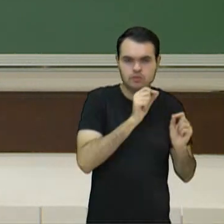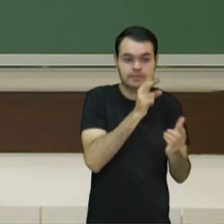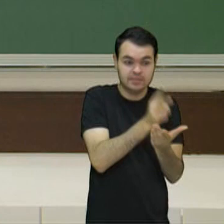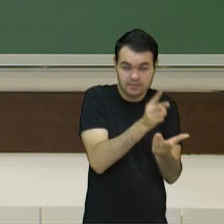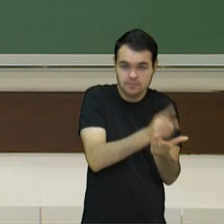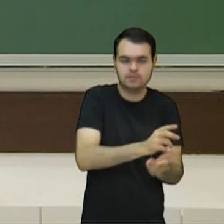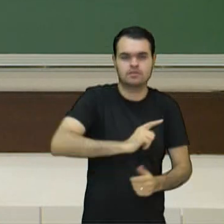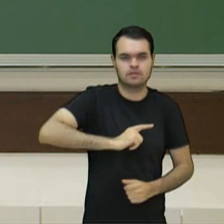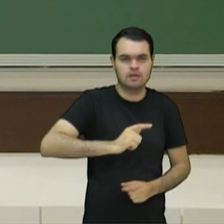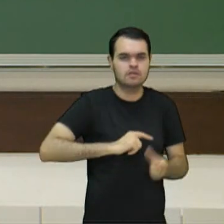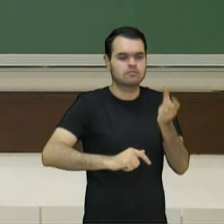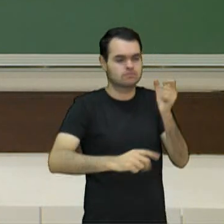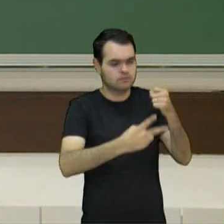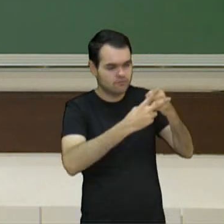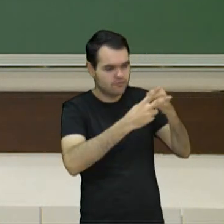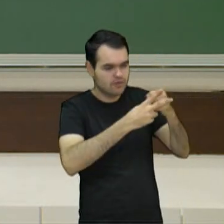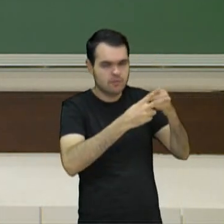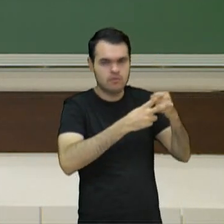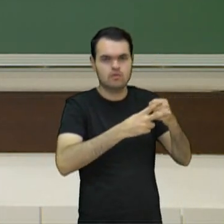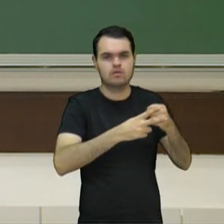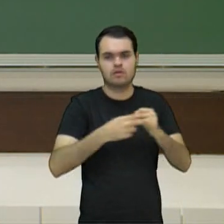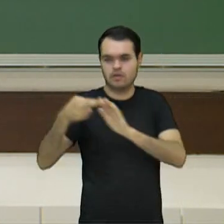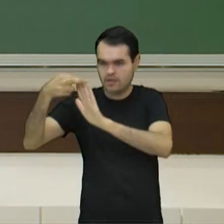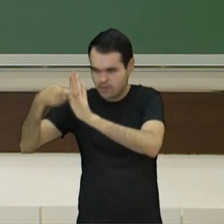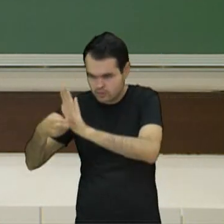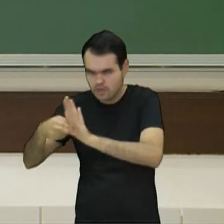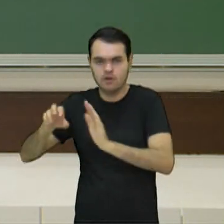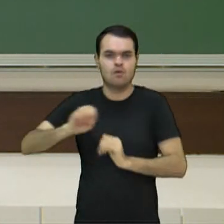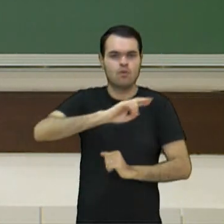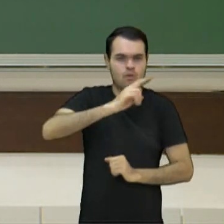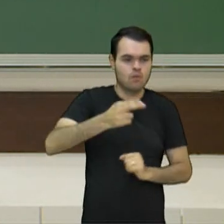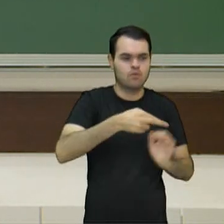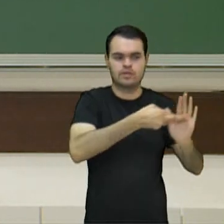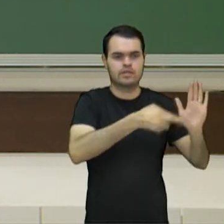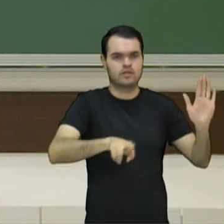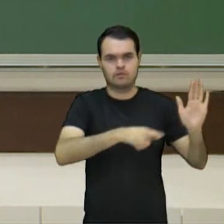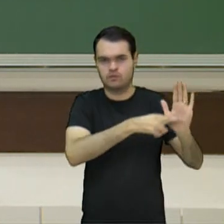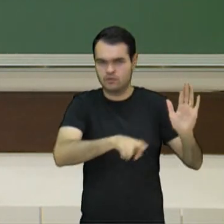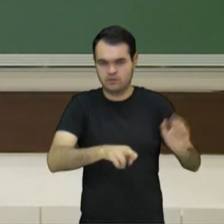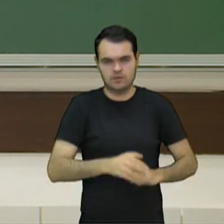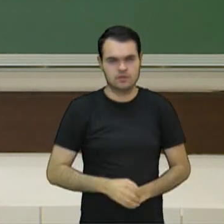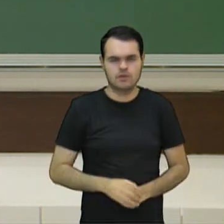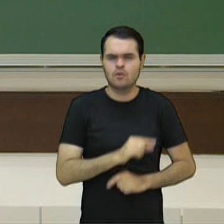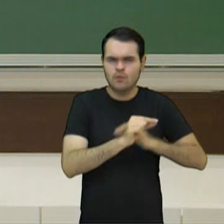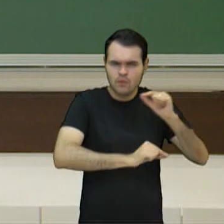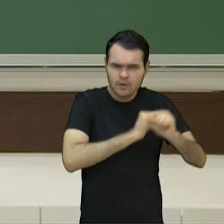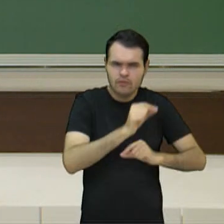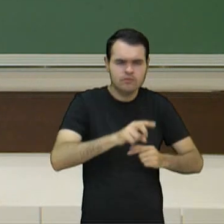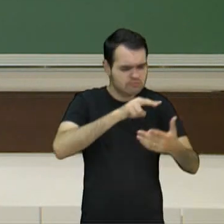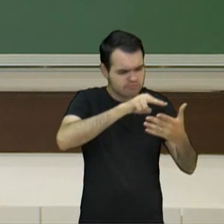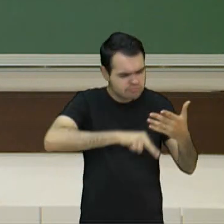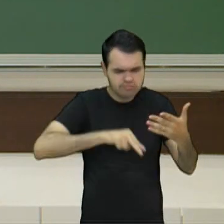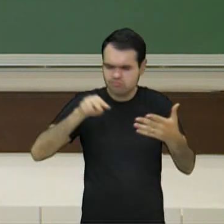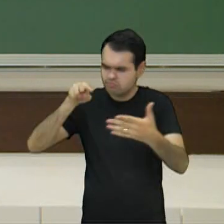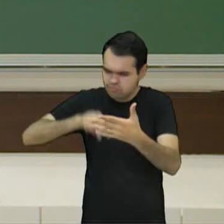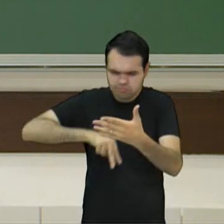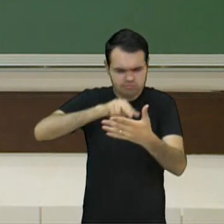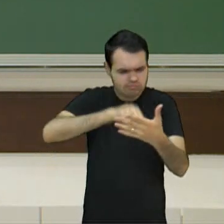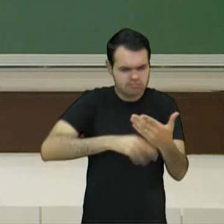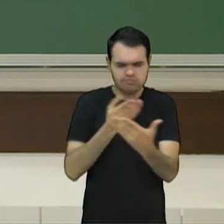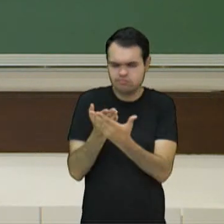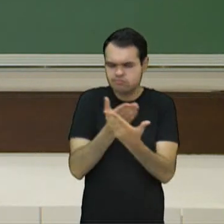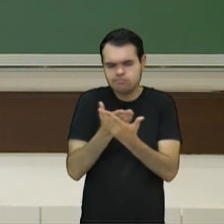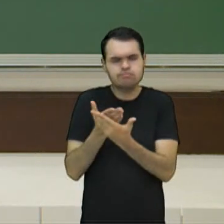que nós formos trabalhar com um verbo regular ou irregular, a partir do momento que você vai lendo, que você vai